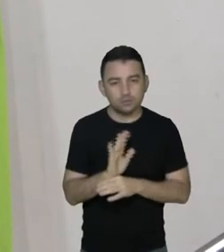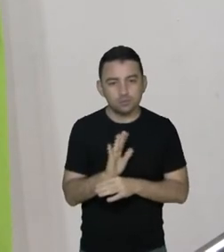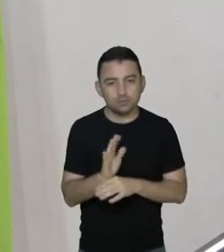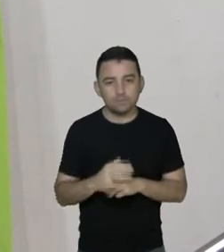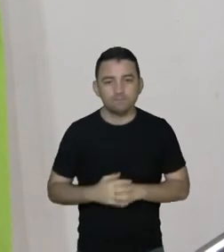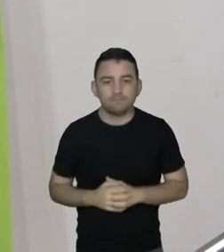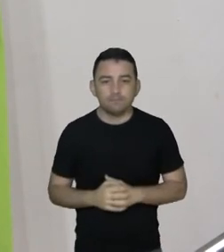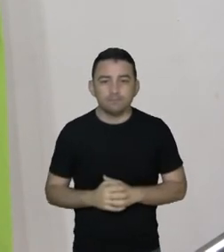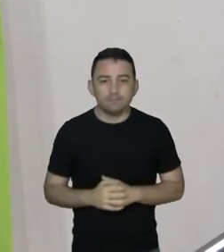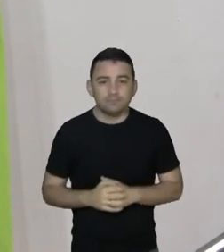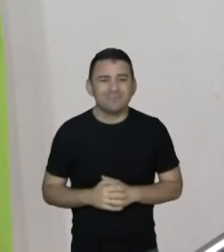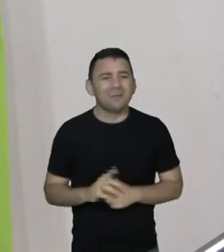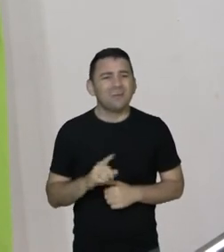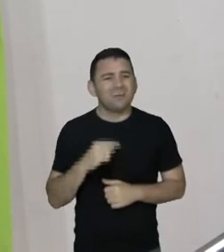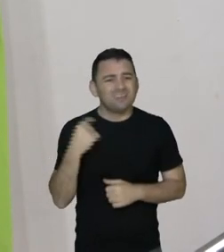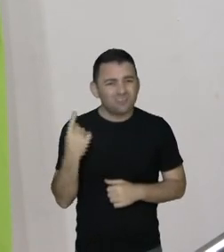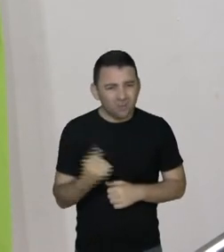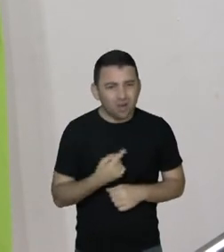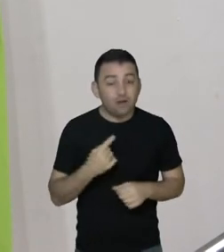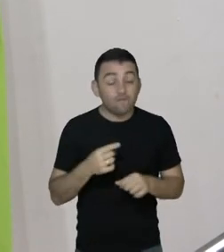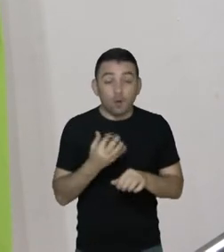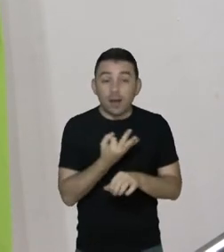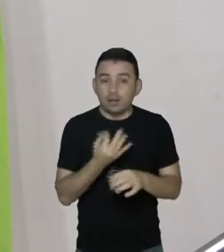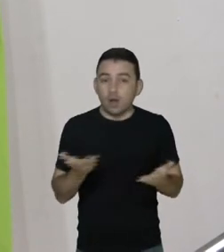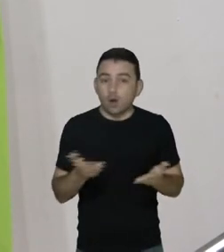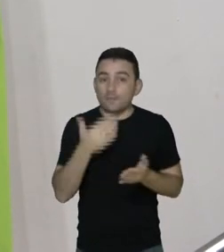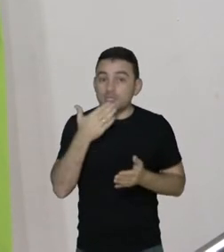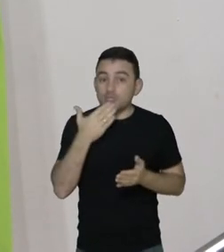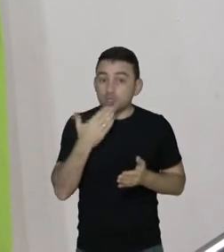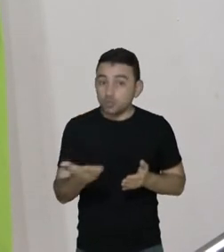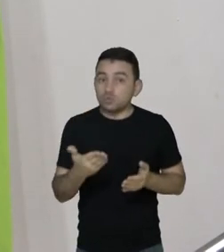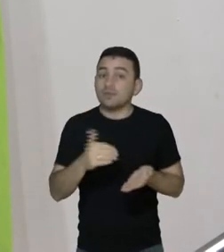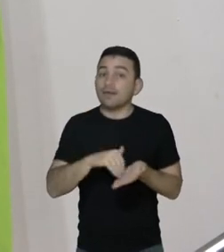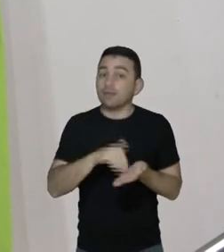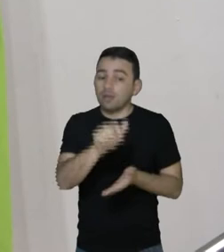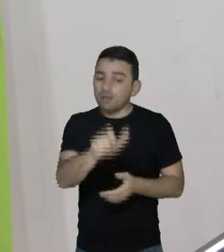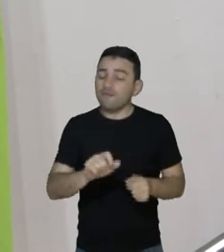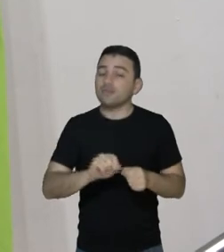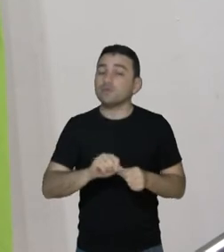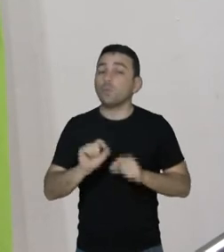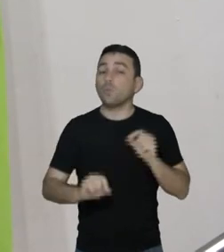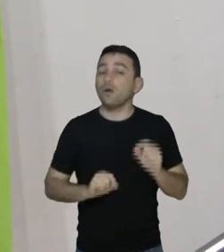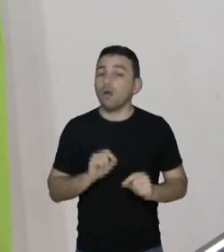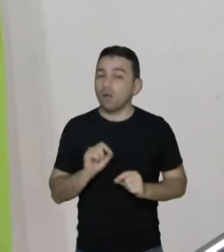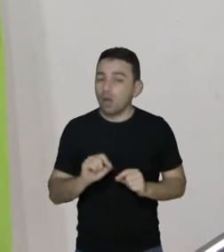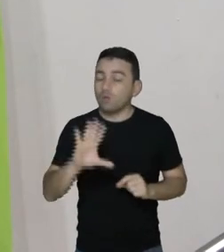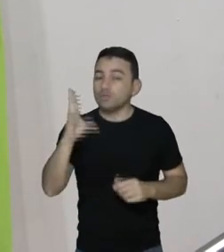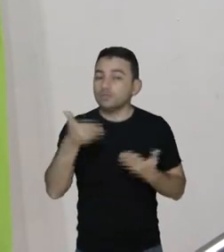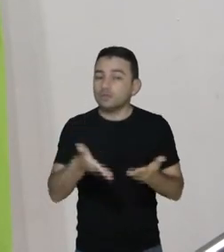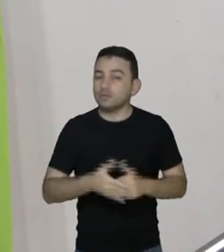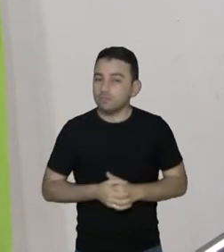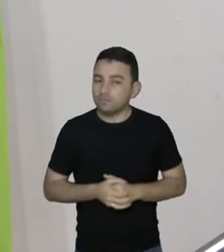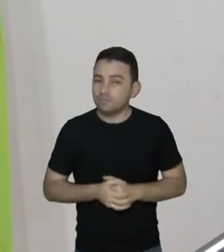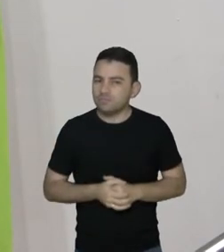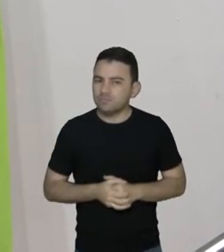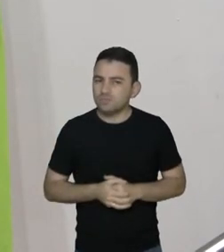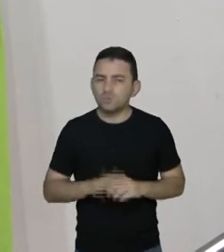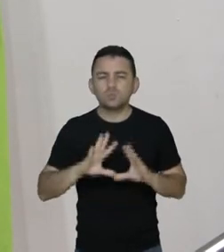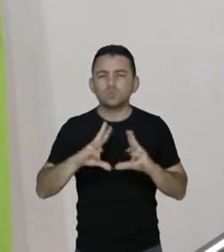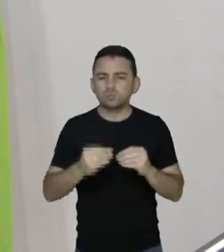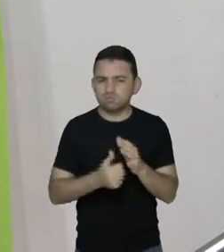tribuna. Nós estamos, então, formalizando um pedido à secretaria. O que vai ser feito com relação a esse episódio para que esses inúmeros